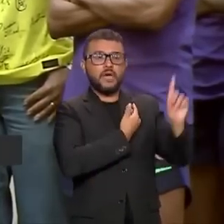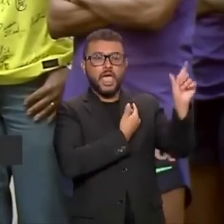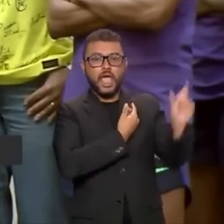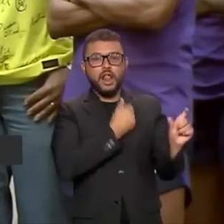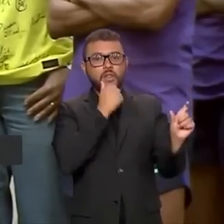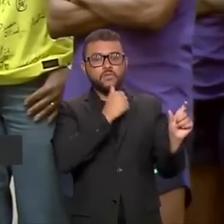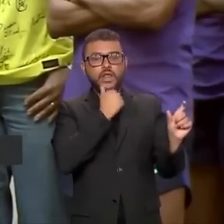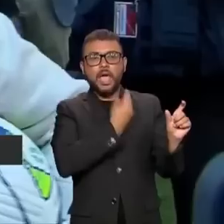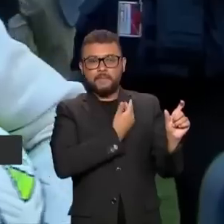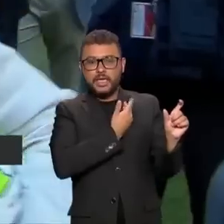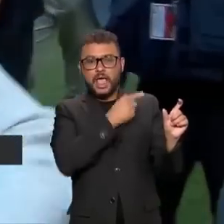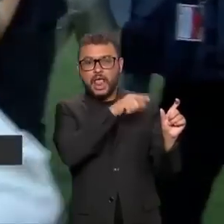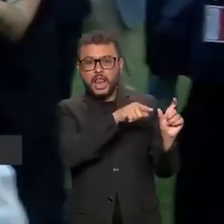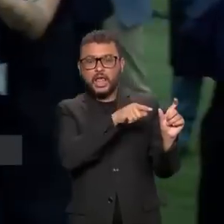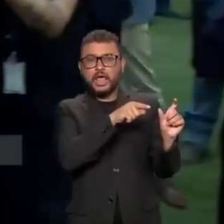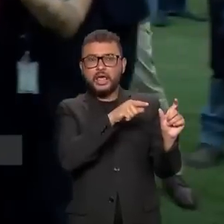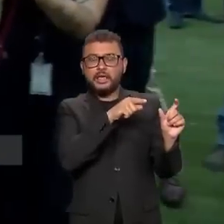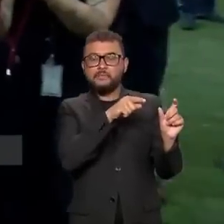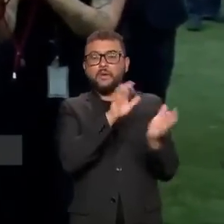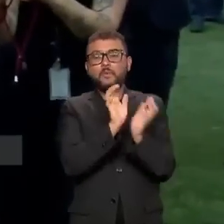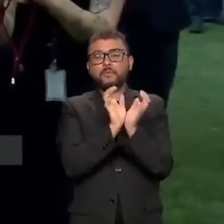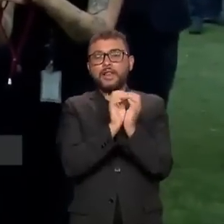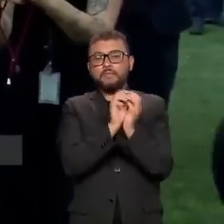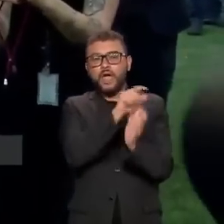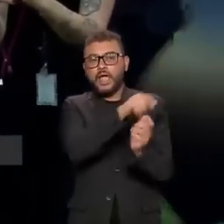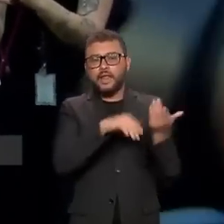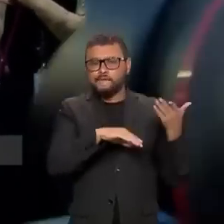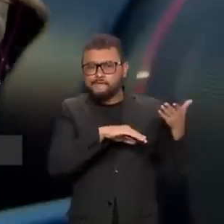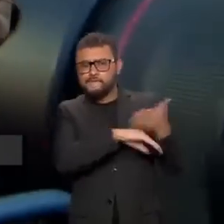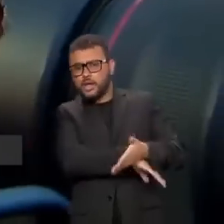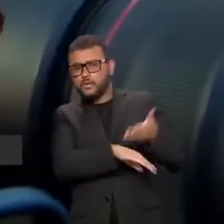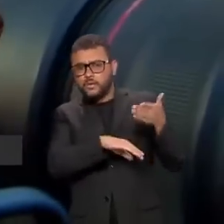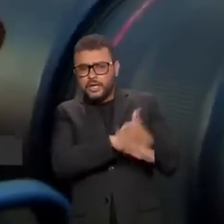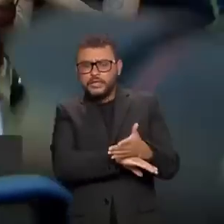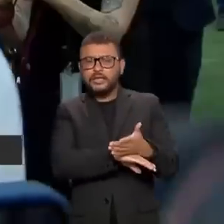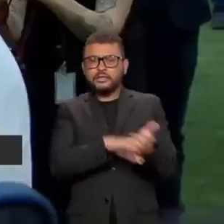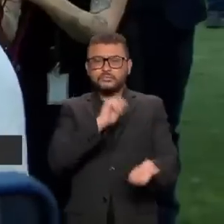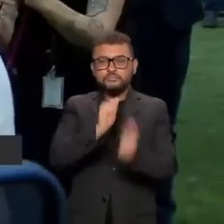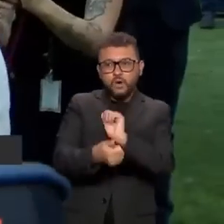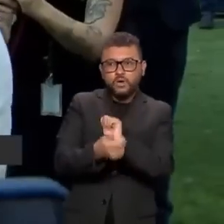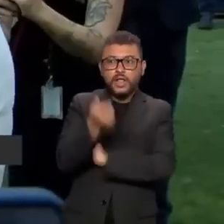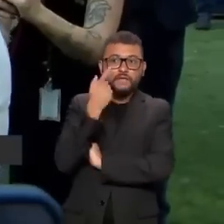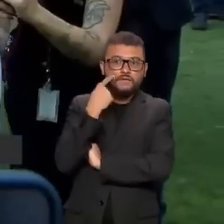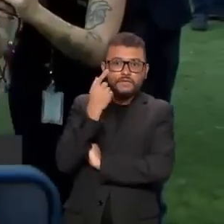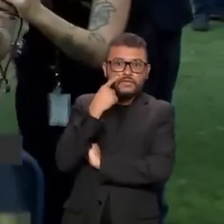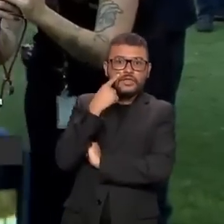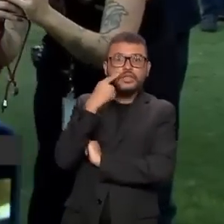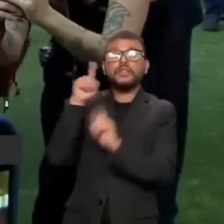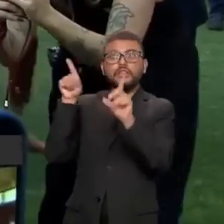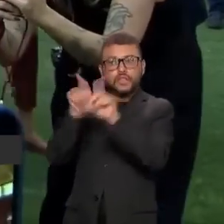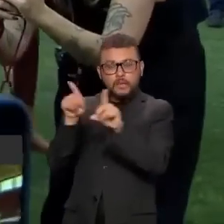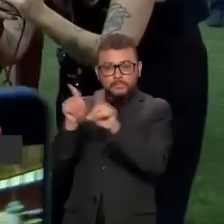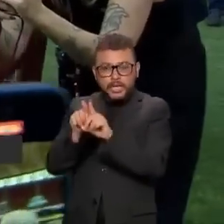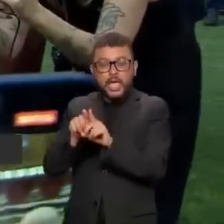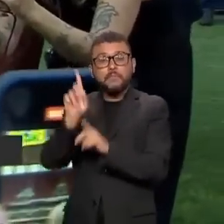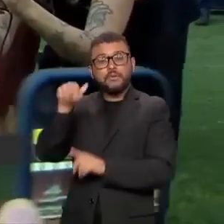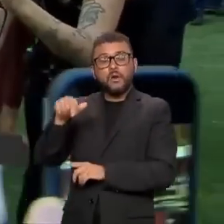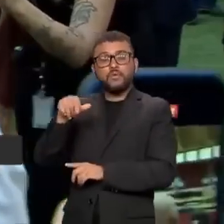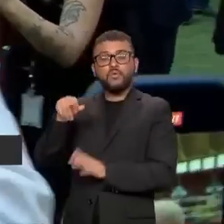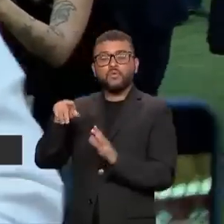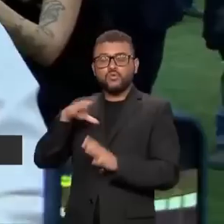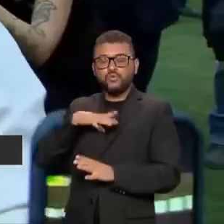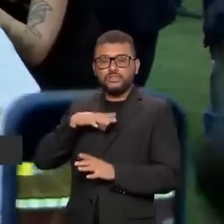ela é pernambucana. Ela vai todo jogo profissional do Corinthians e vai todo jogo feminino do Corinthians.